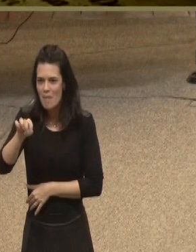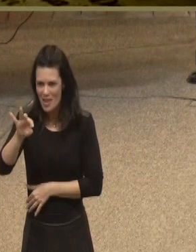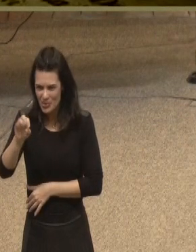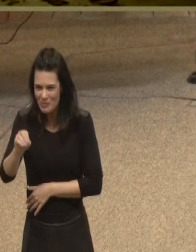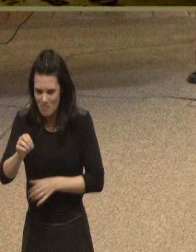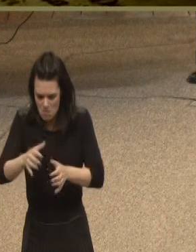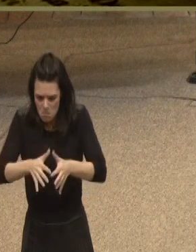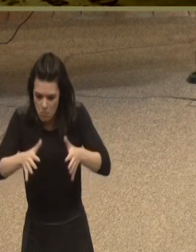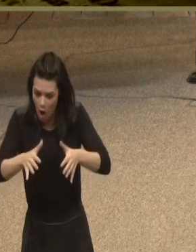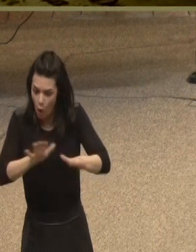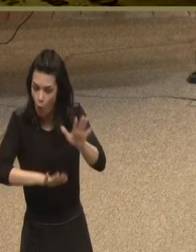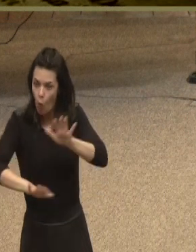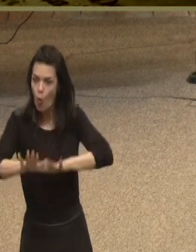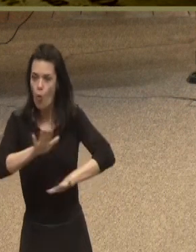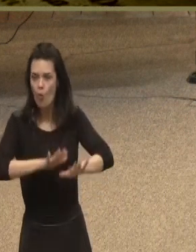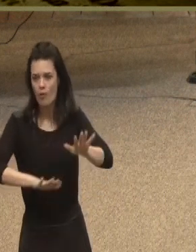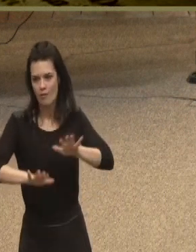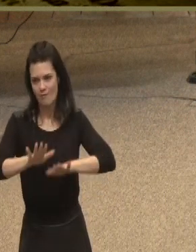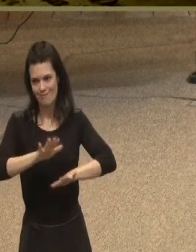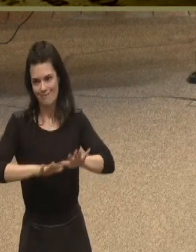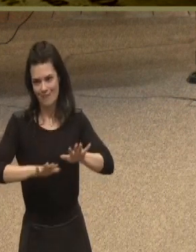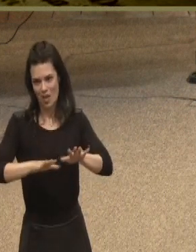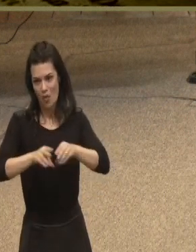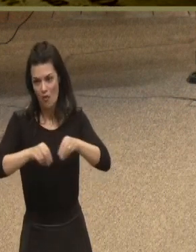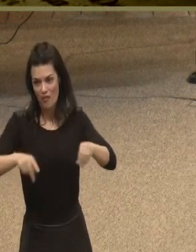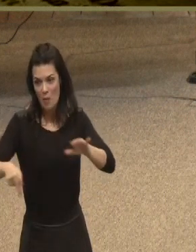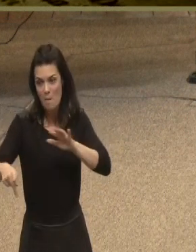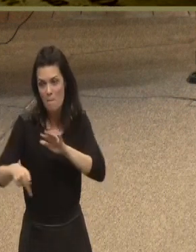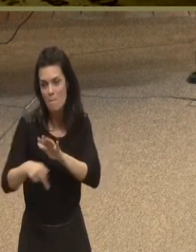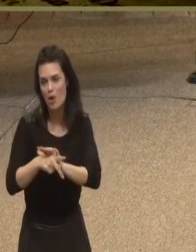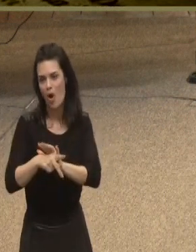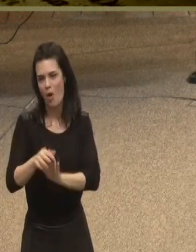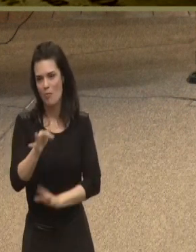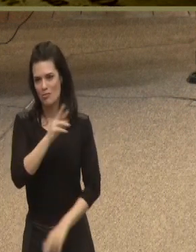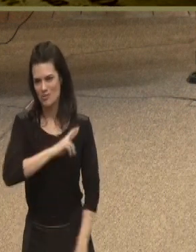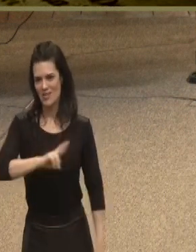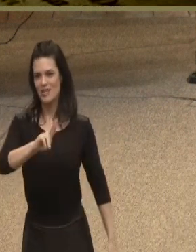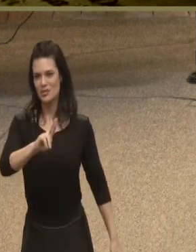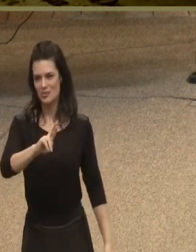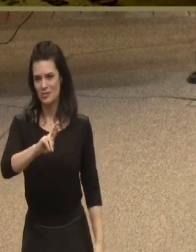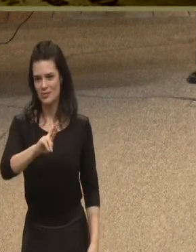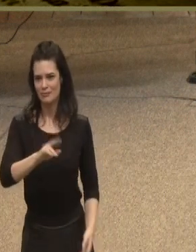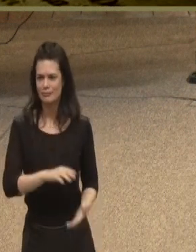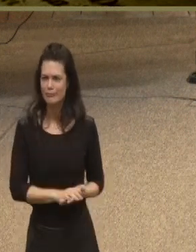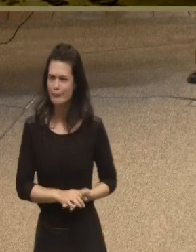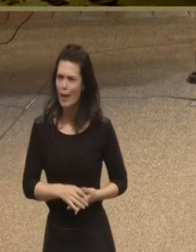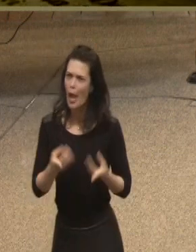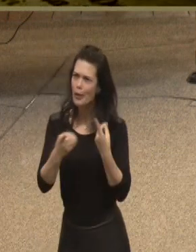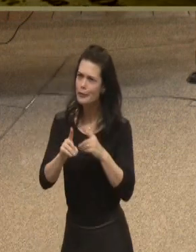discorriam, arrazoavam entre si, dizendo: é porque não trouxemos pão.